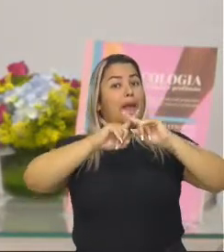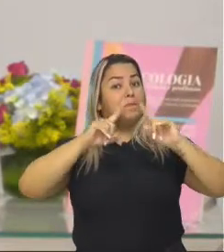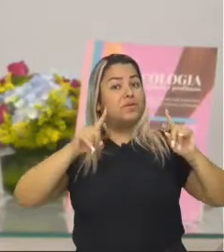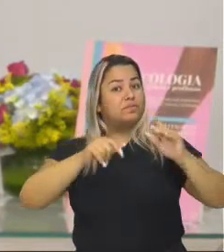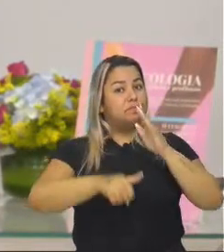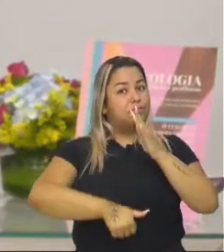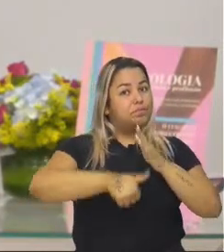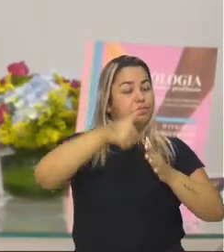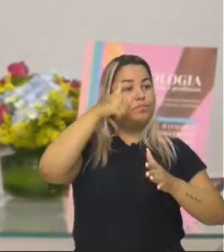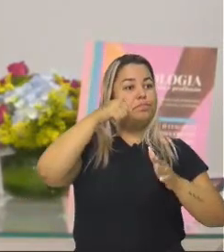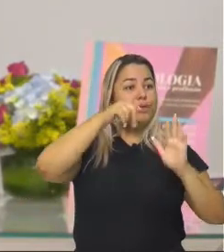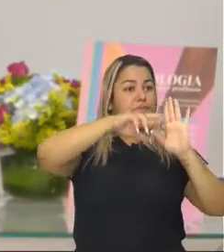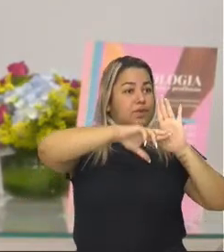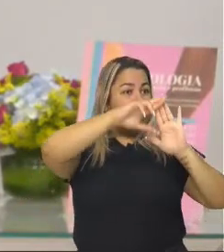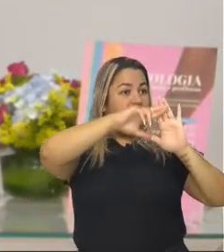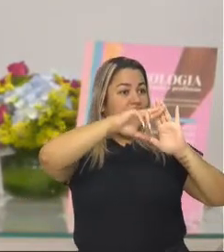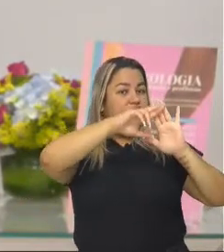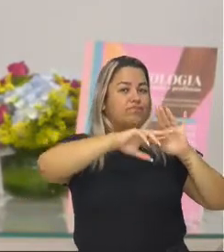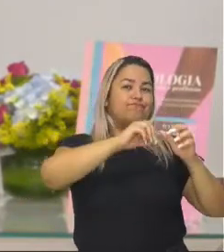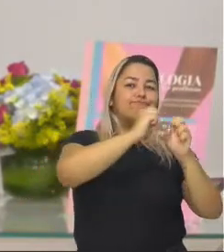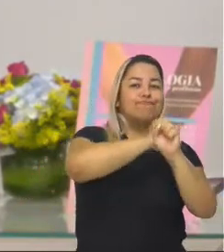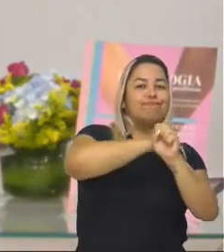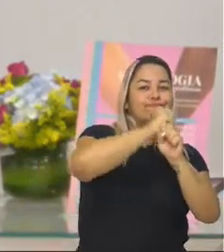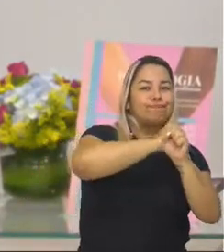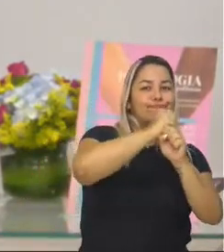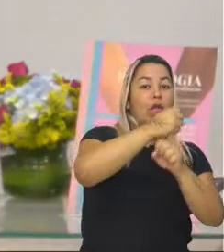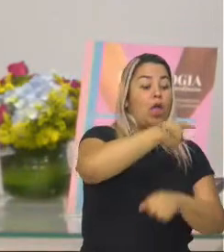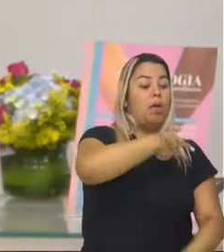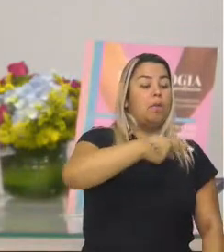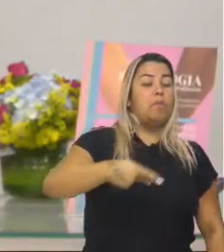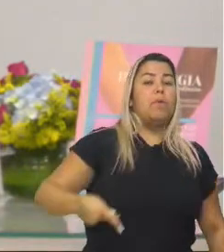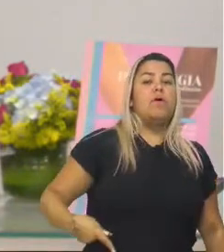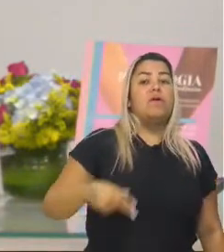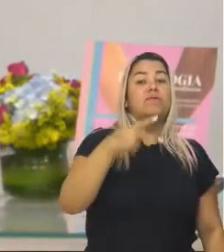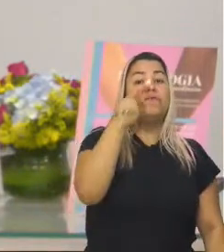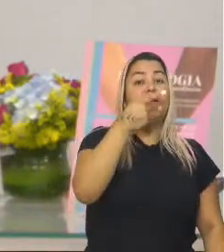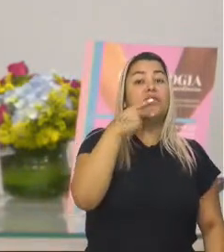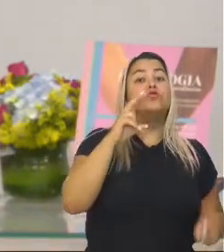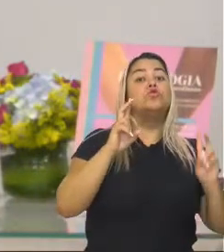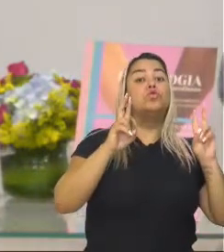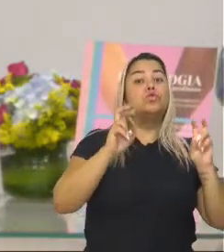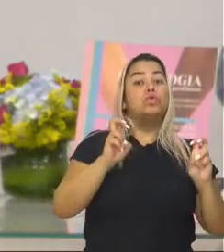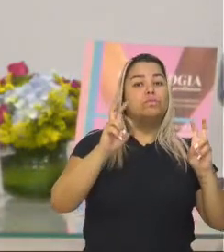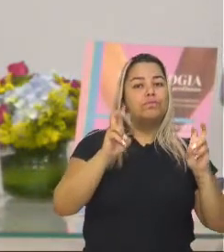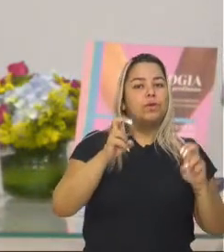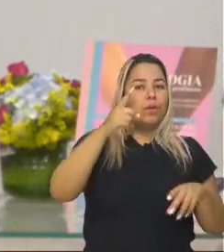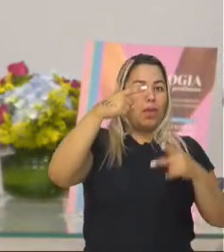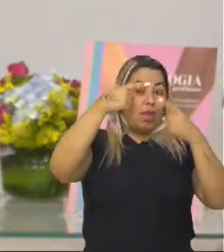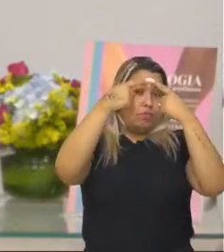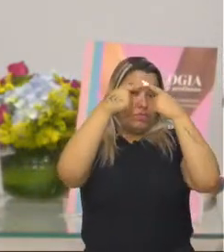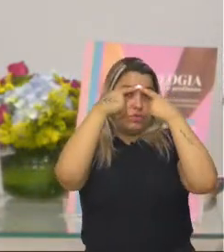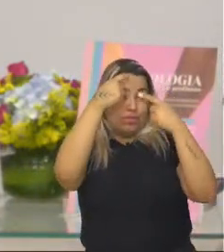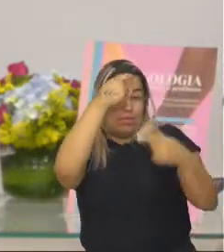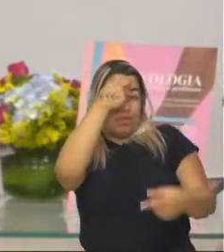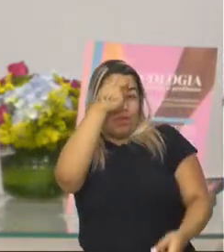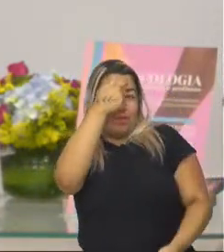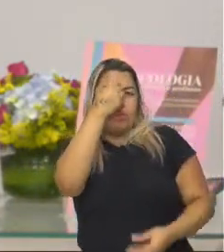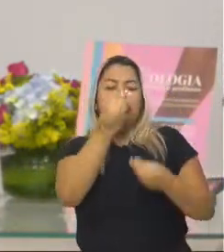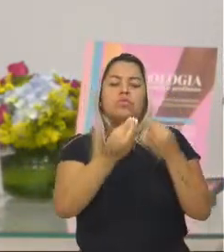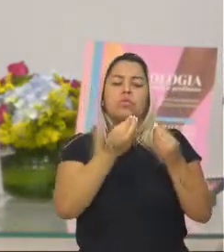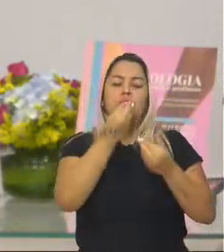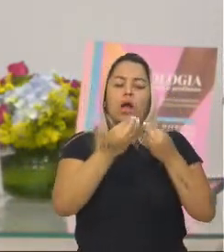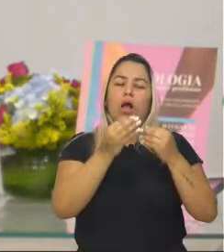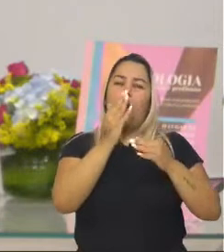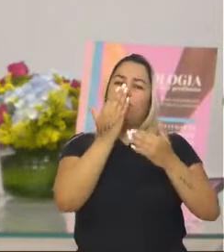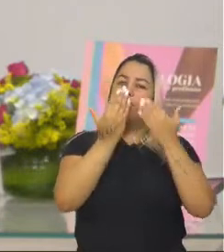primeira resolução foi assinada pelo presidente, fala sobre a memória e o cuidado que nós teremos com a memória